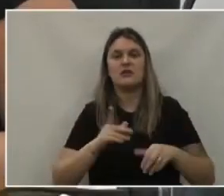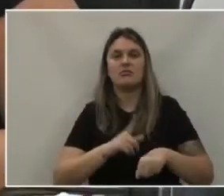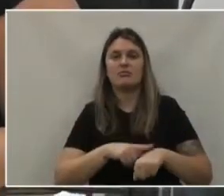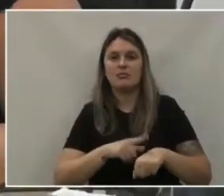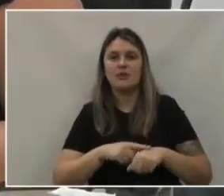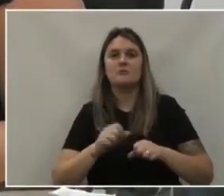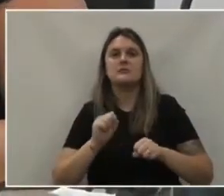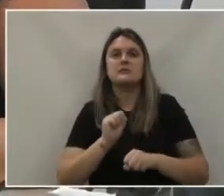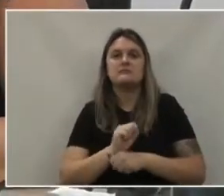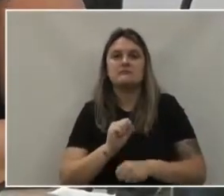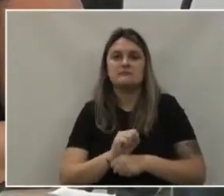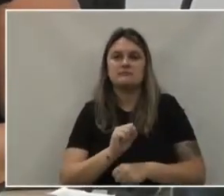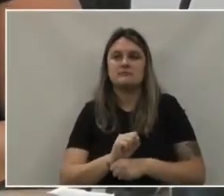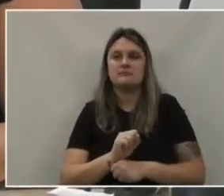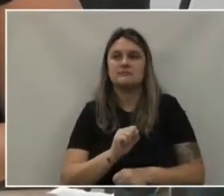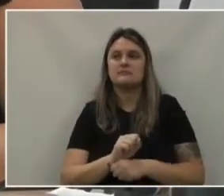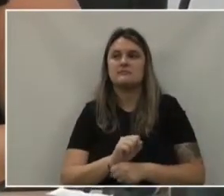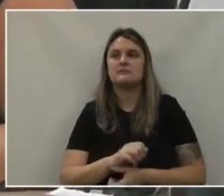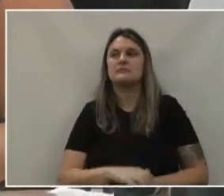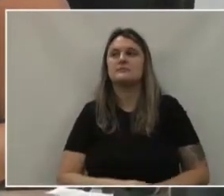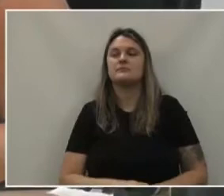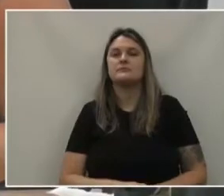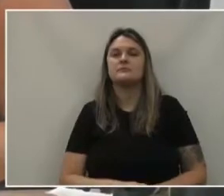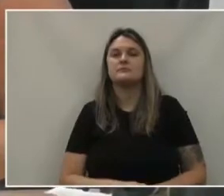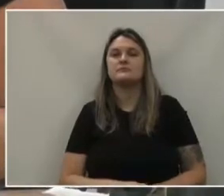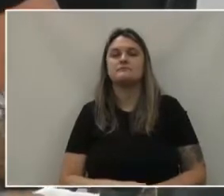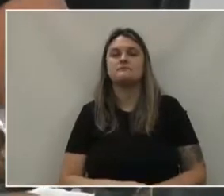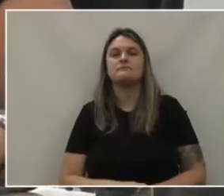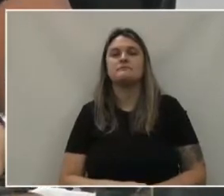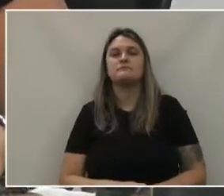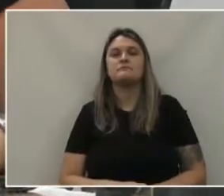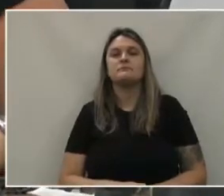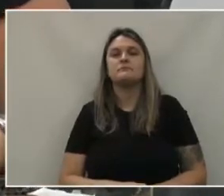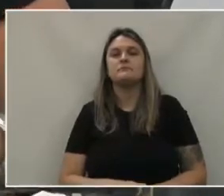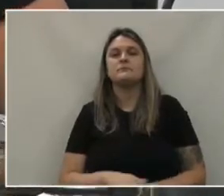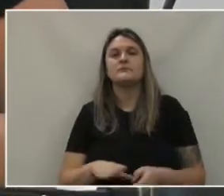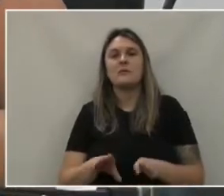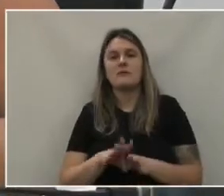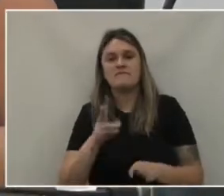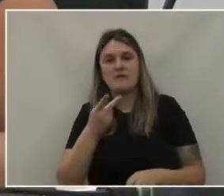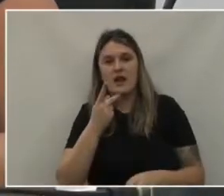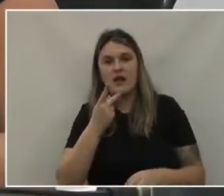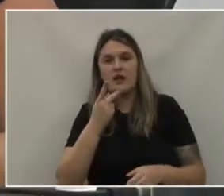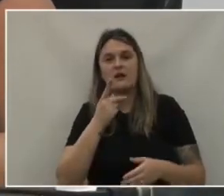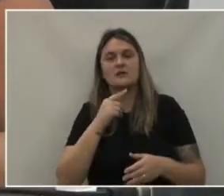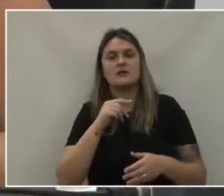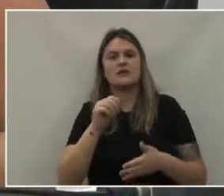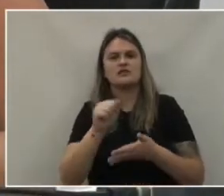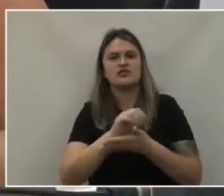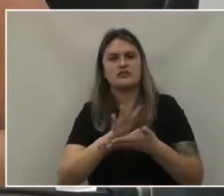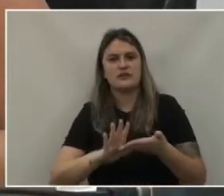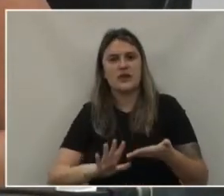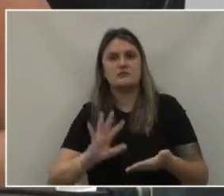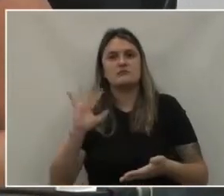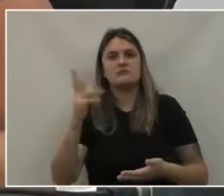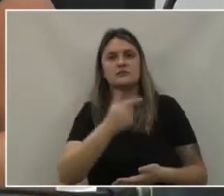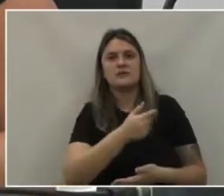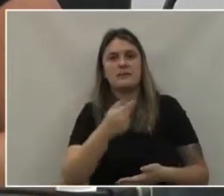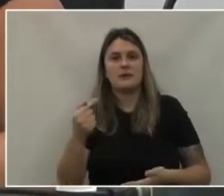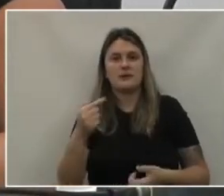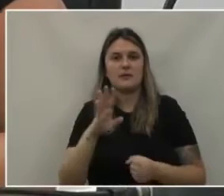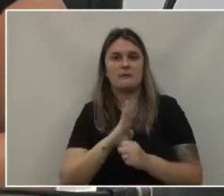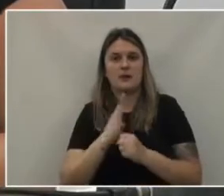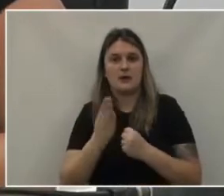elas aguardavam isso, também quero falar das ações que tivemos essa semana nos